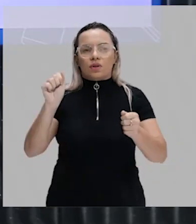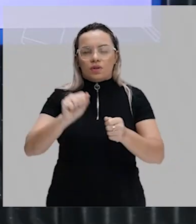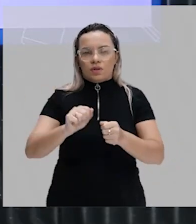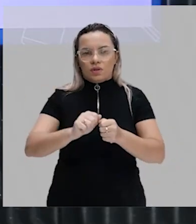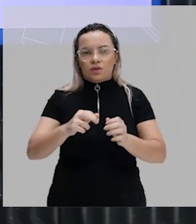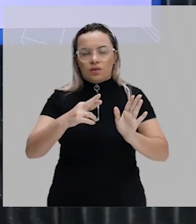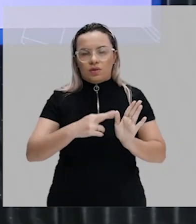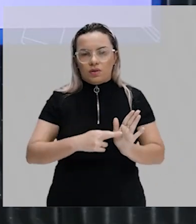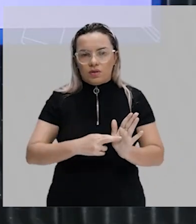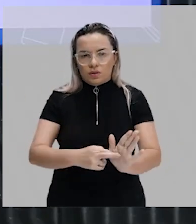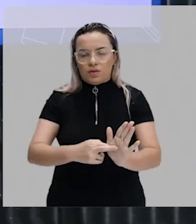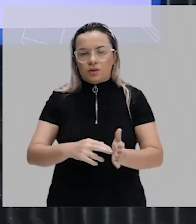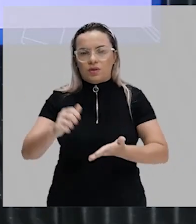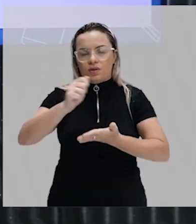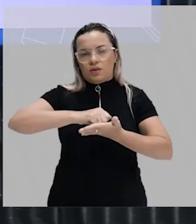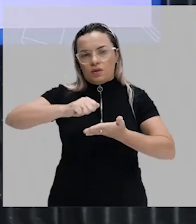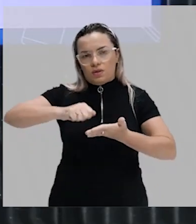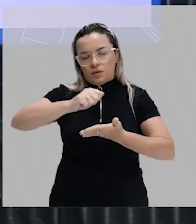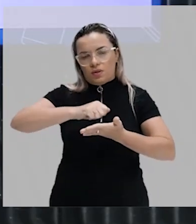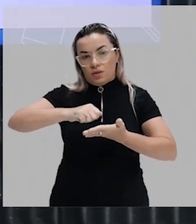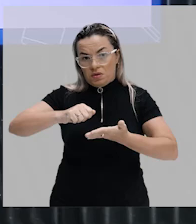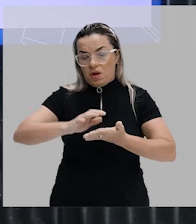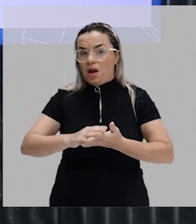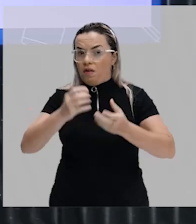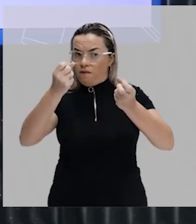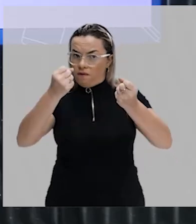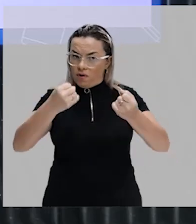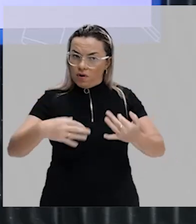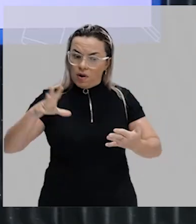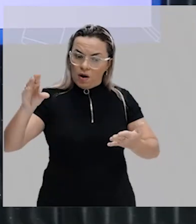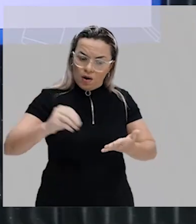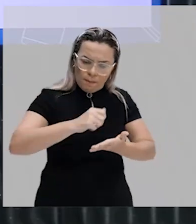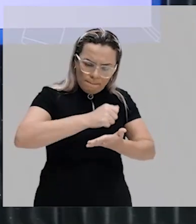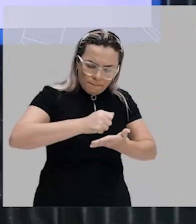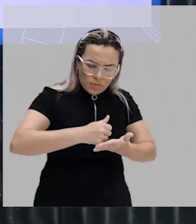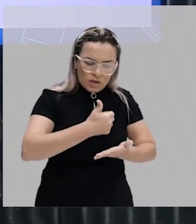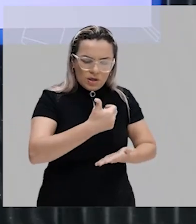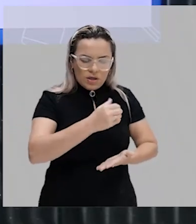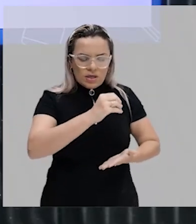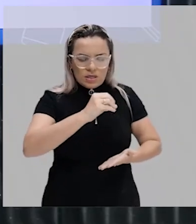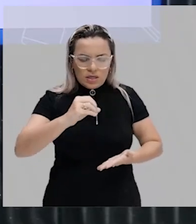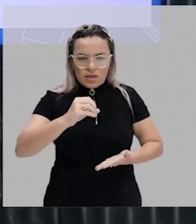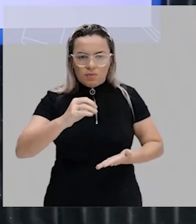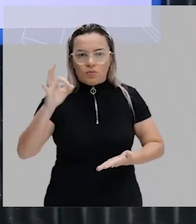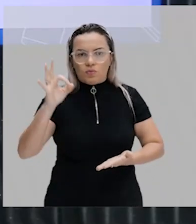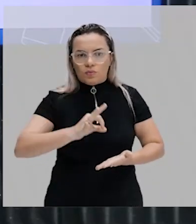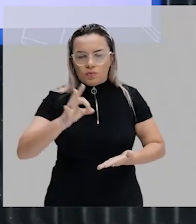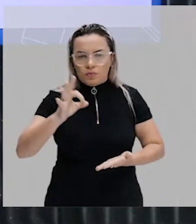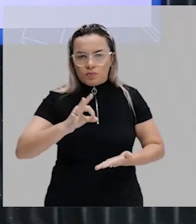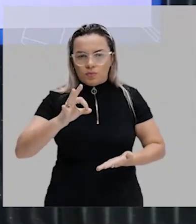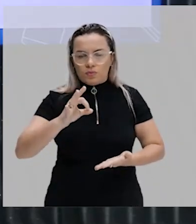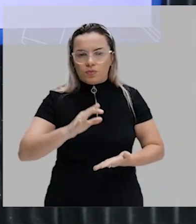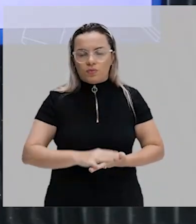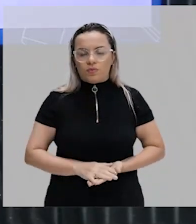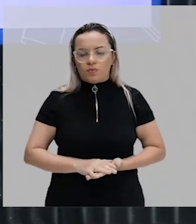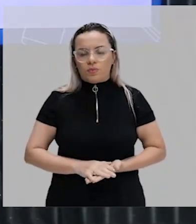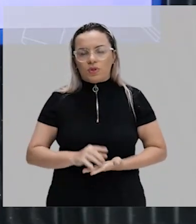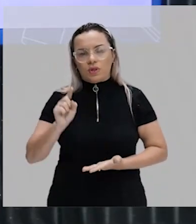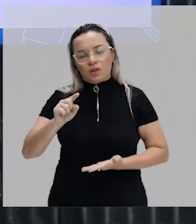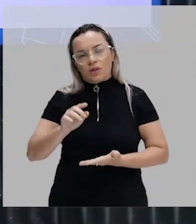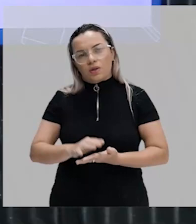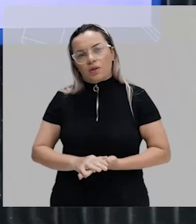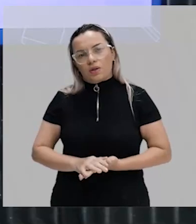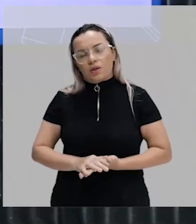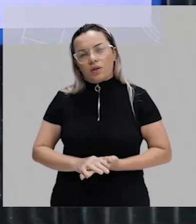a representação, faz a escrita enquanto eu vou falando aqui. 100 por 100. Então, 100% é justamente